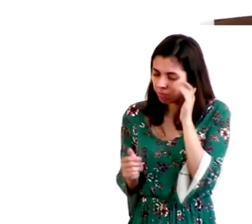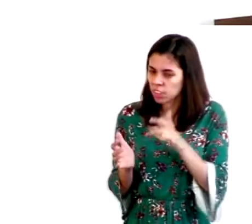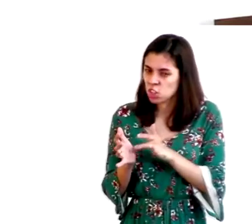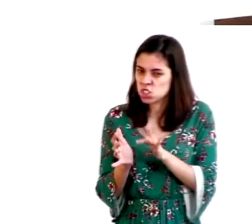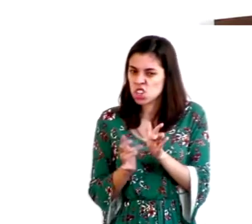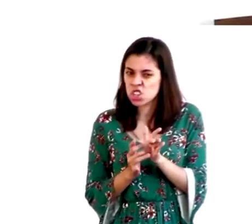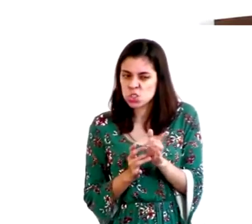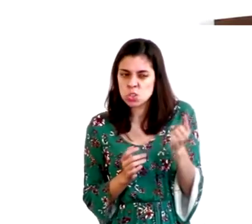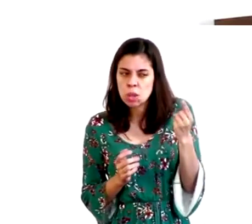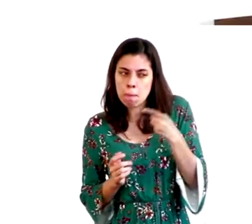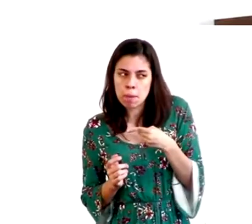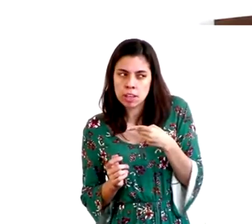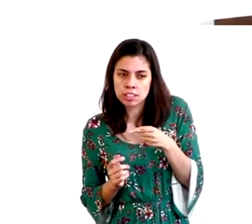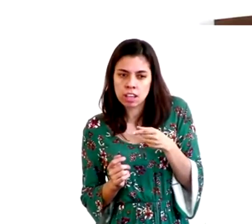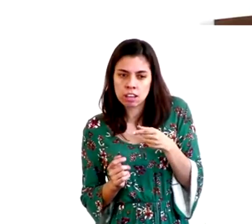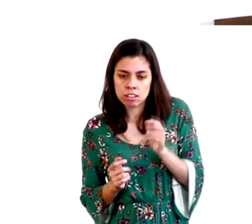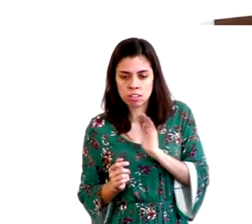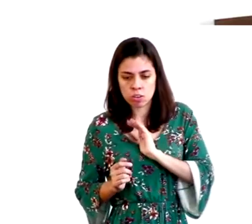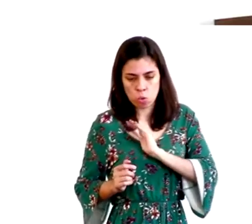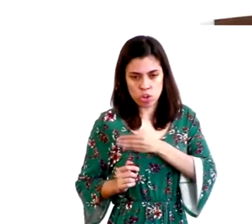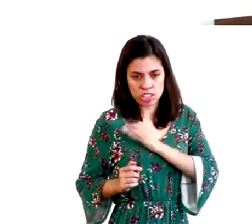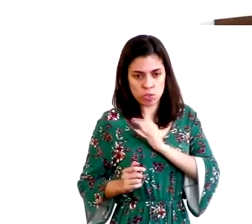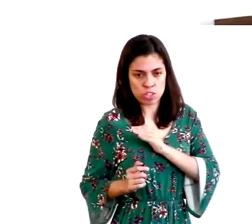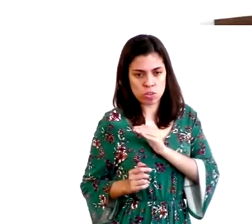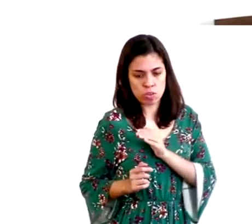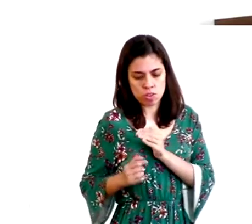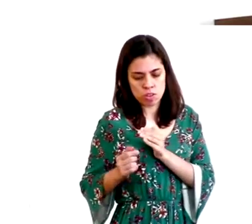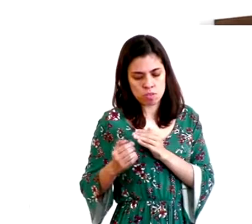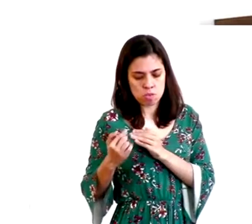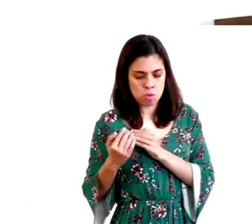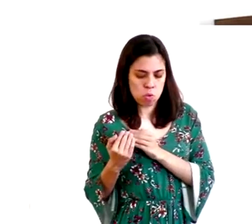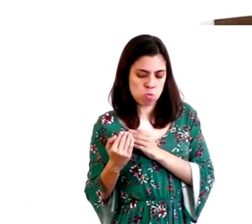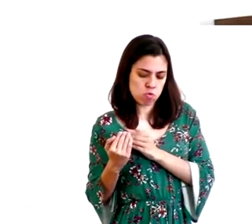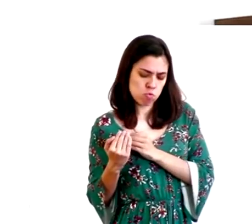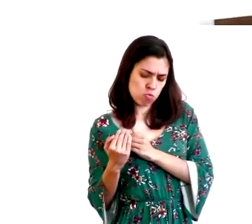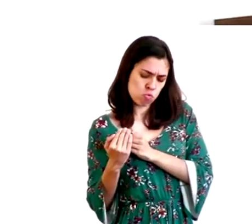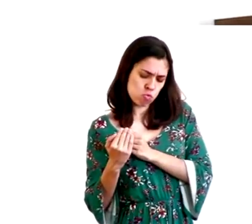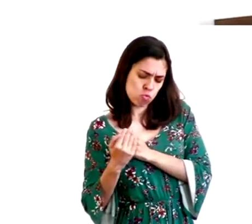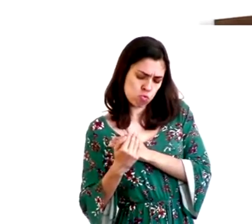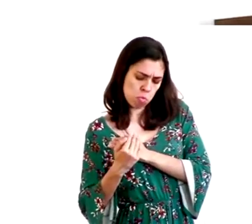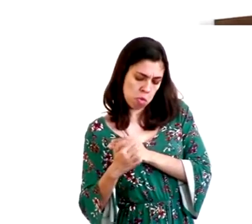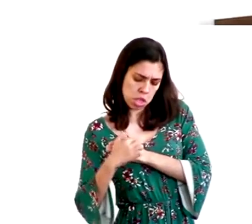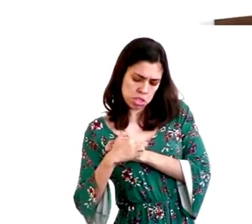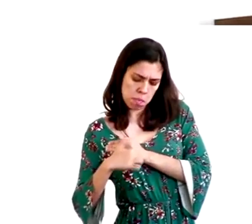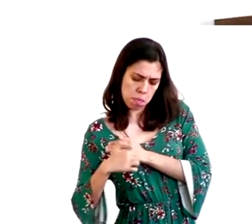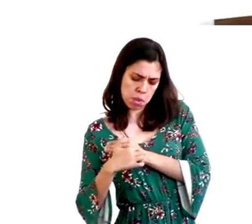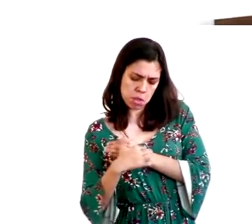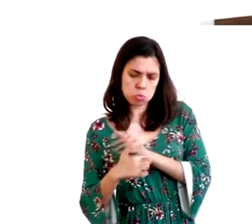não é o Senhor de tudo, absolutamente tudo em sua vida,